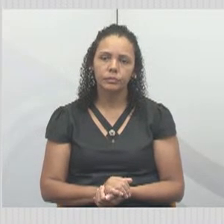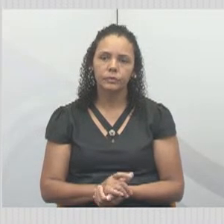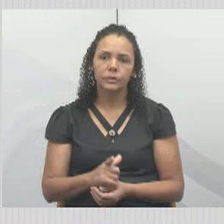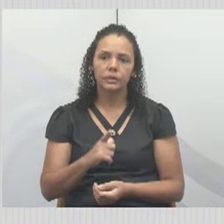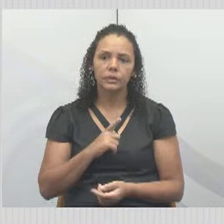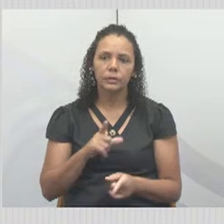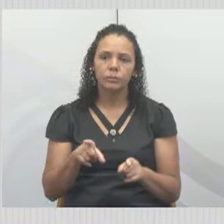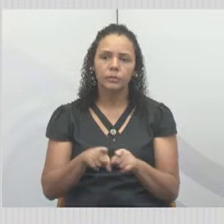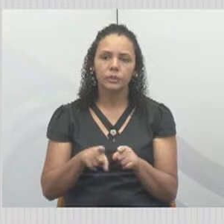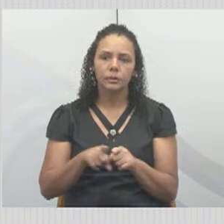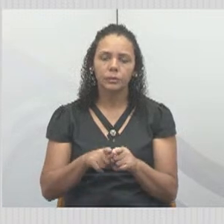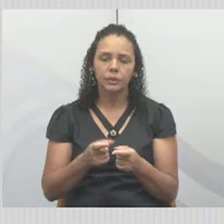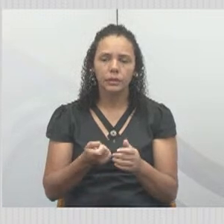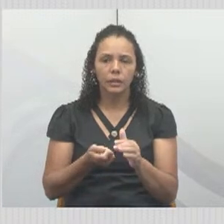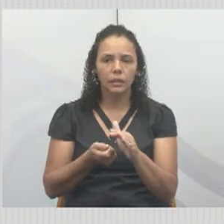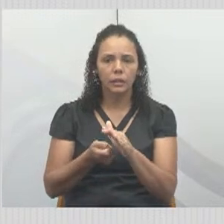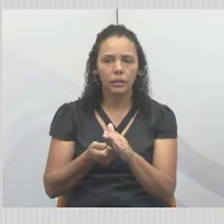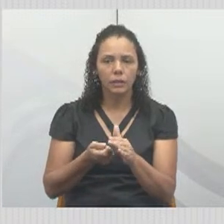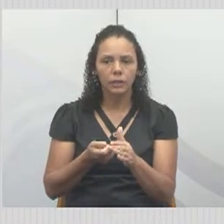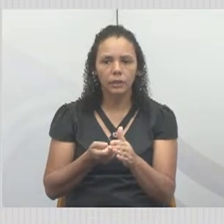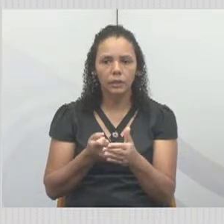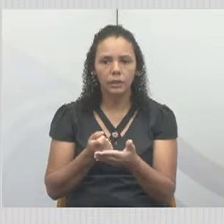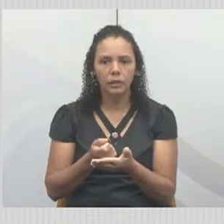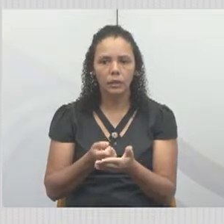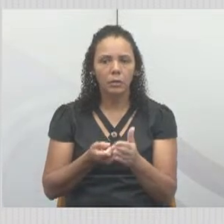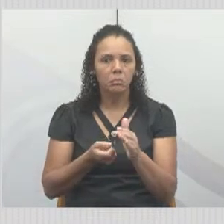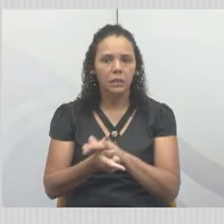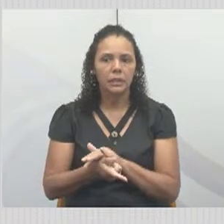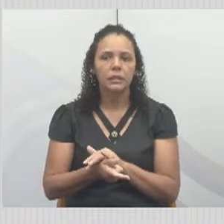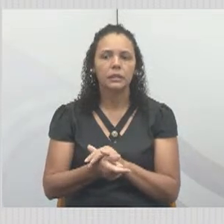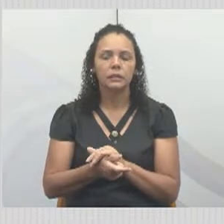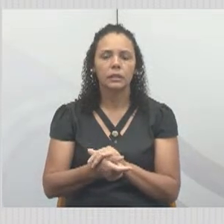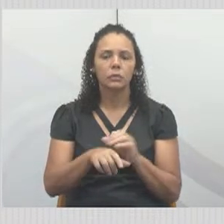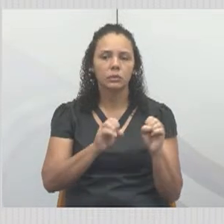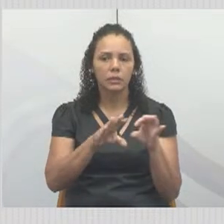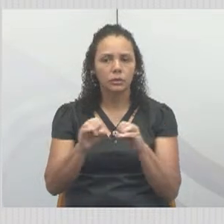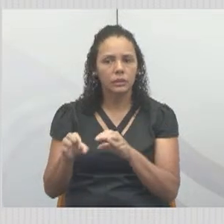a gente tem a aplicação mínima de educação,